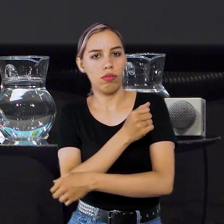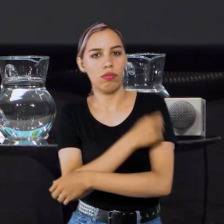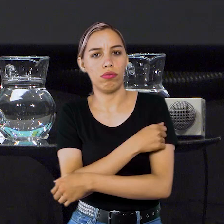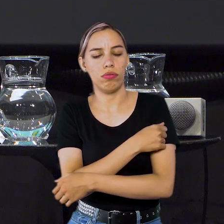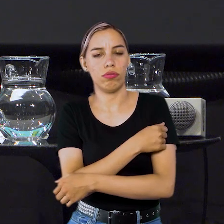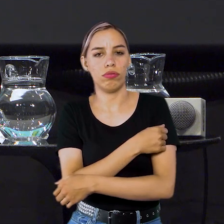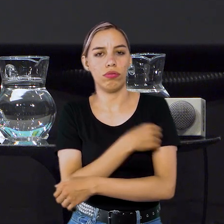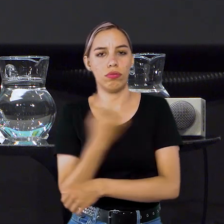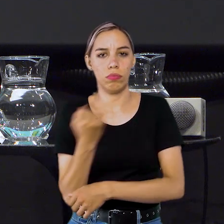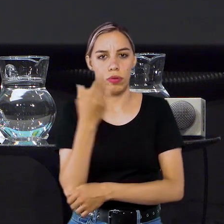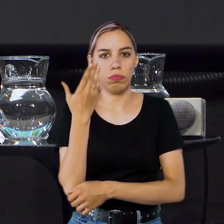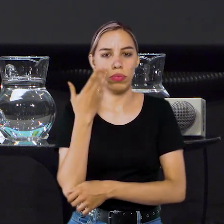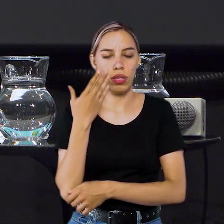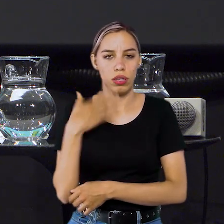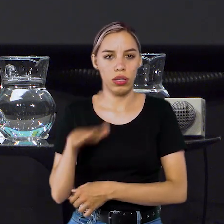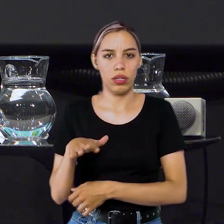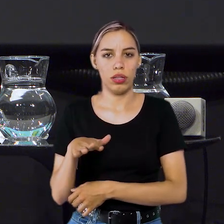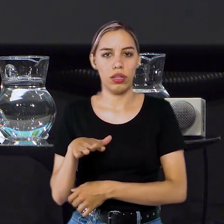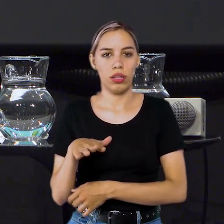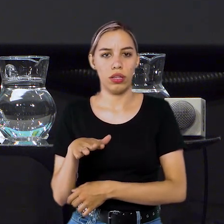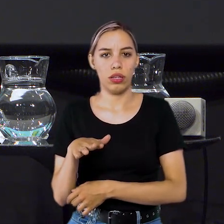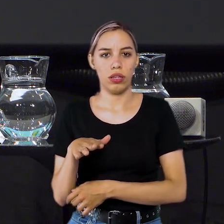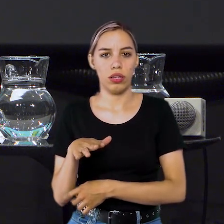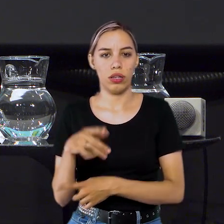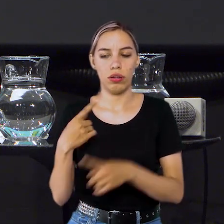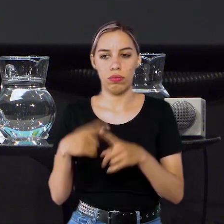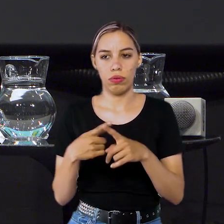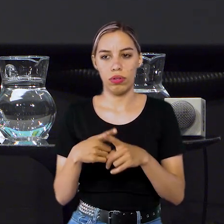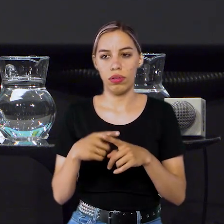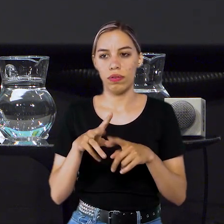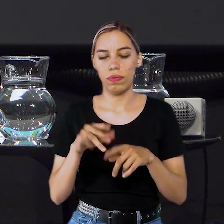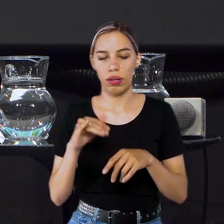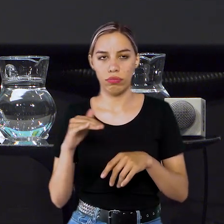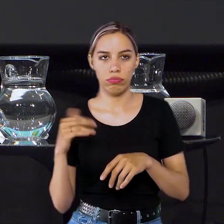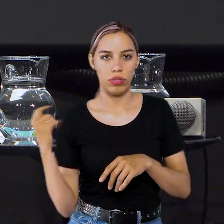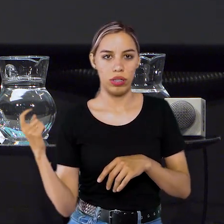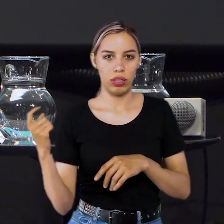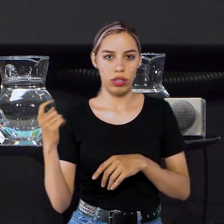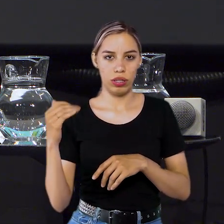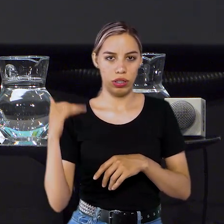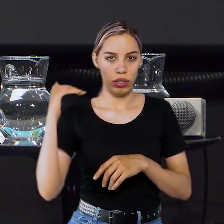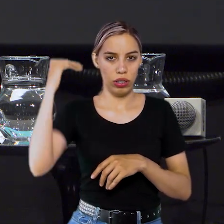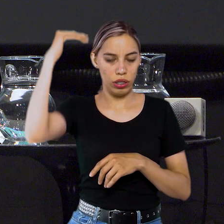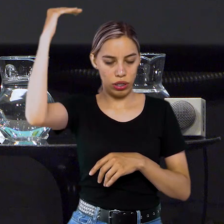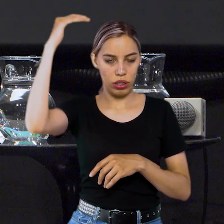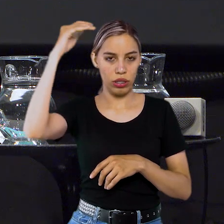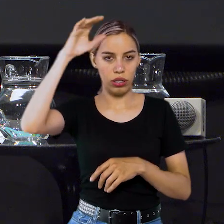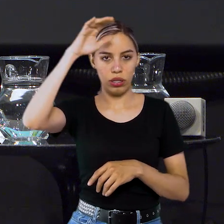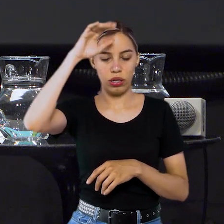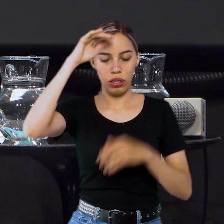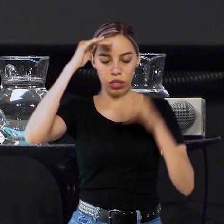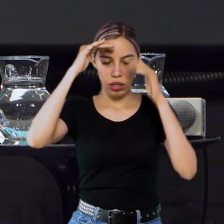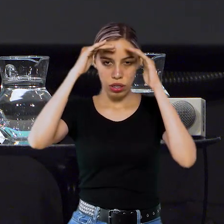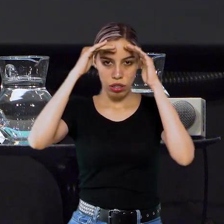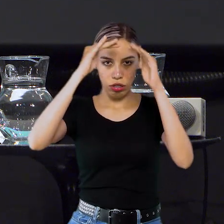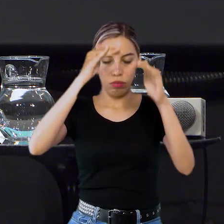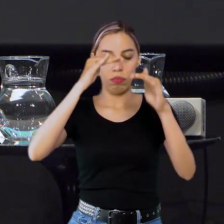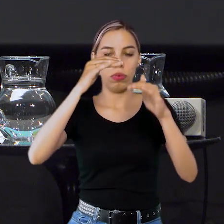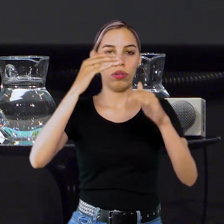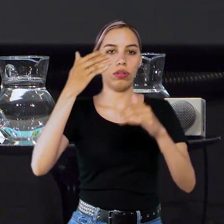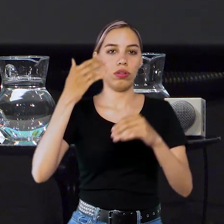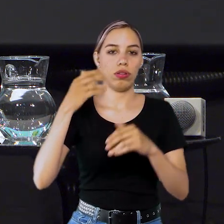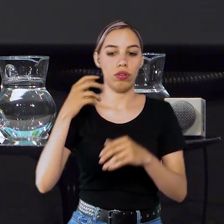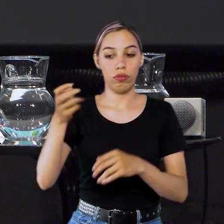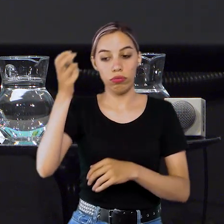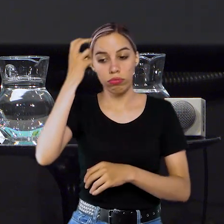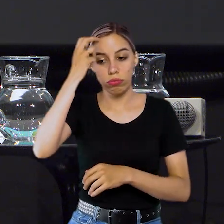vão aprender, vai crescendo e aprendendo a cultura indígena e respeitar primeiramente, né? Respeitar e entender,